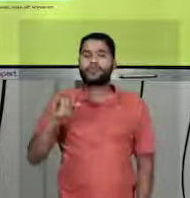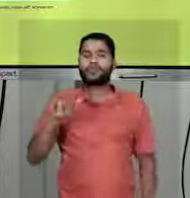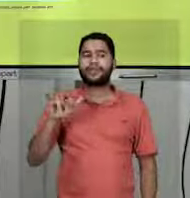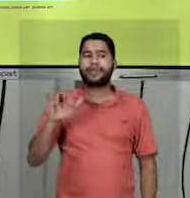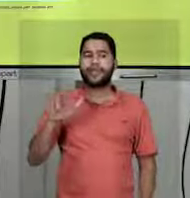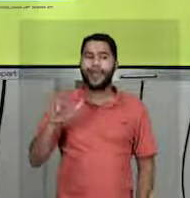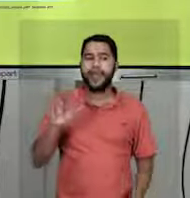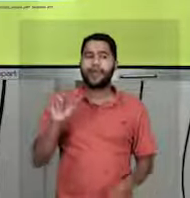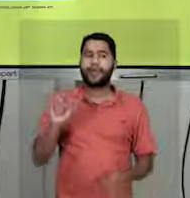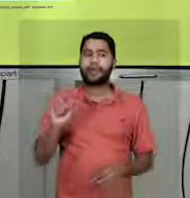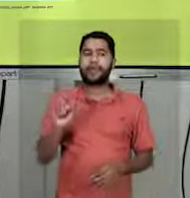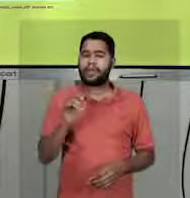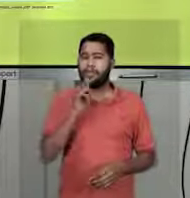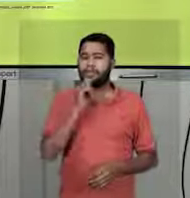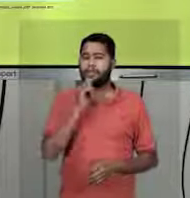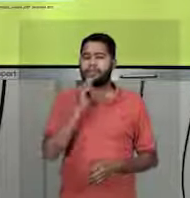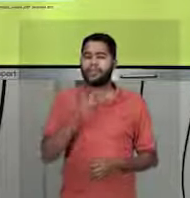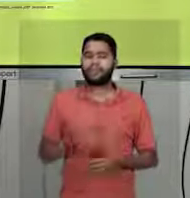que